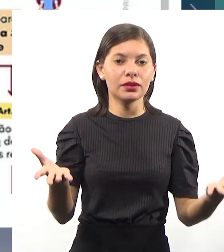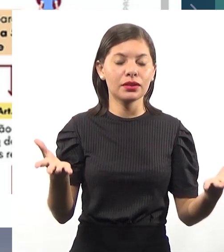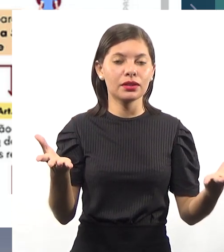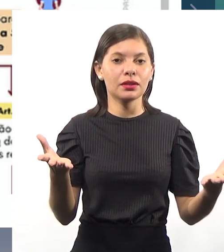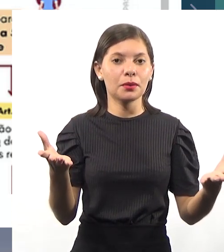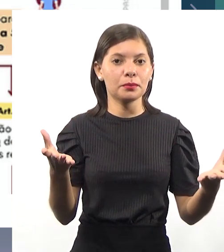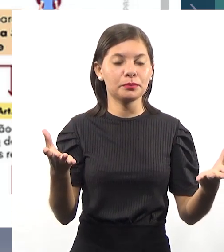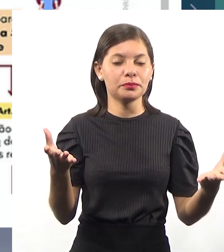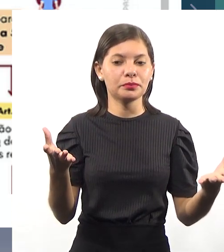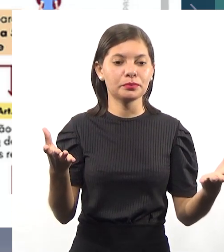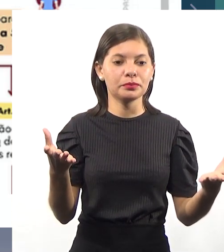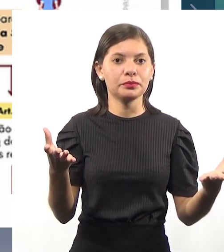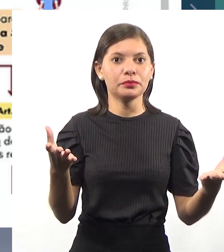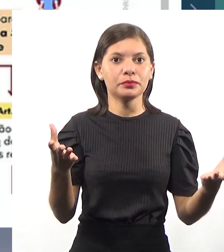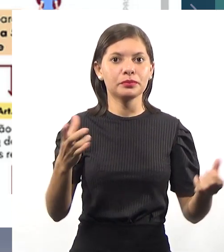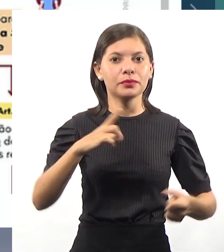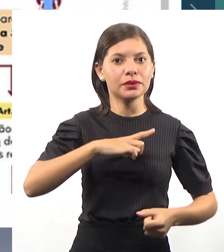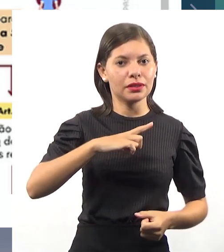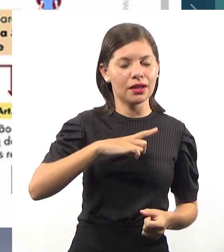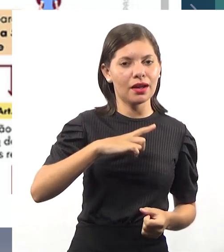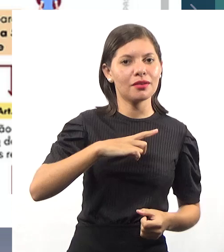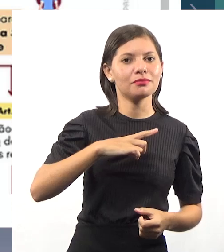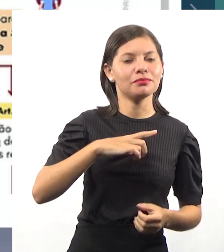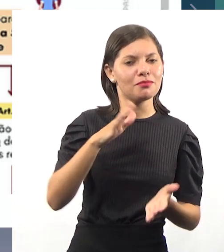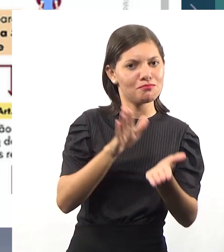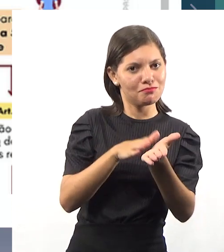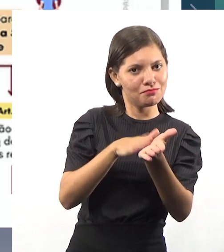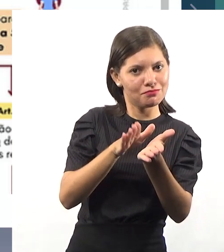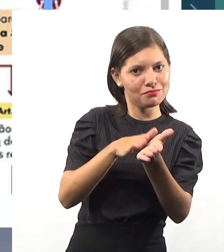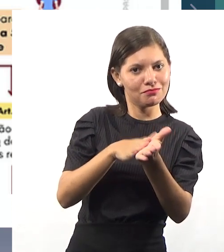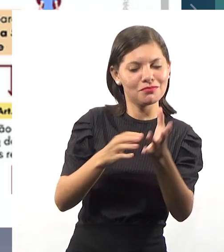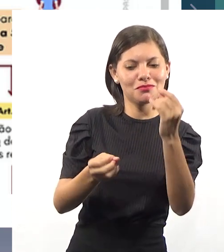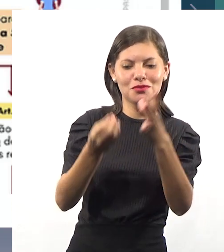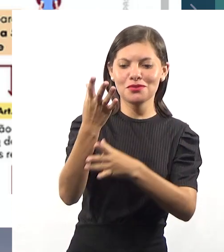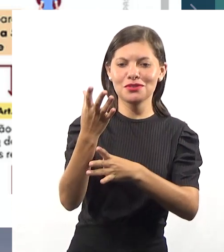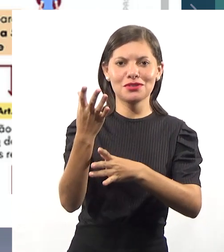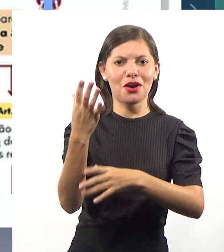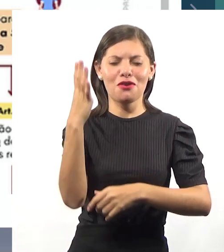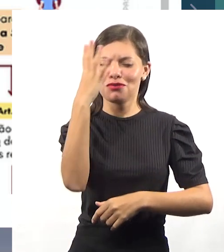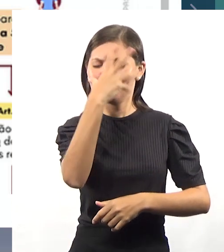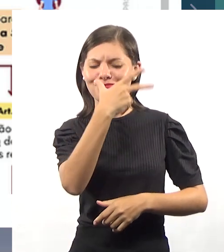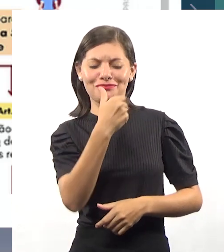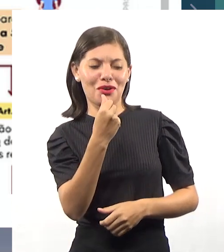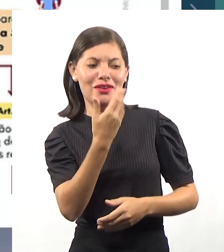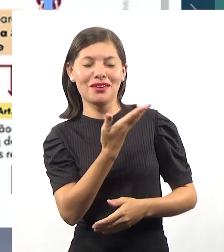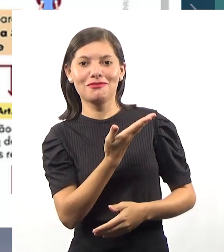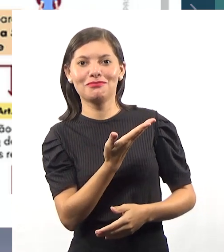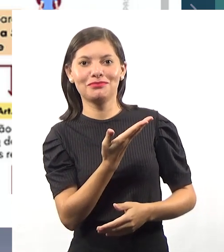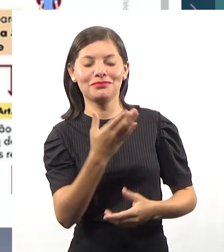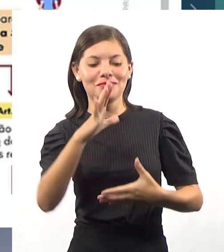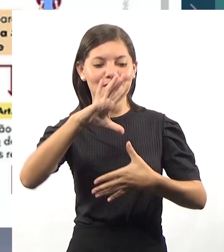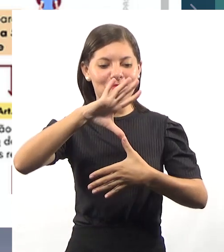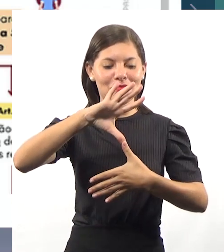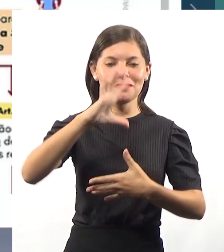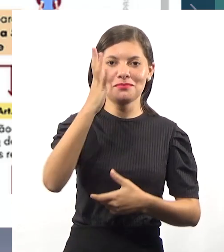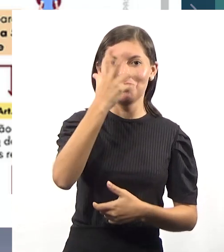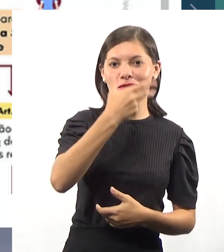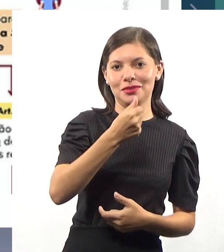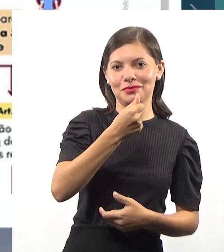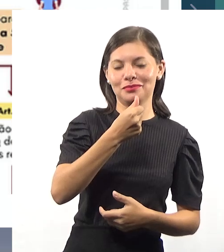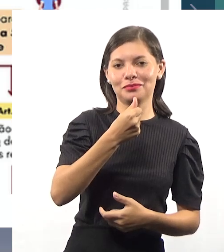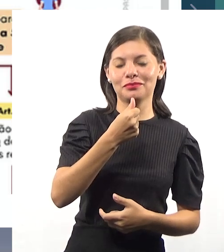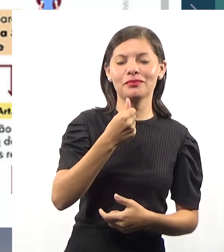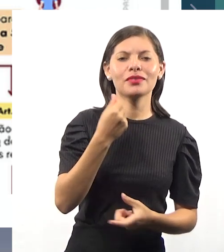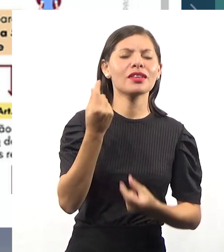gente, né, está aí dando os créditos a essa produção que ficou linda, maravilhosa, né? Fala a verdade, olha só que mapa bonitinho. Então, o